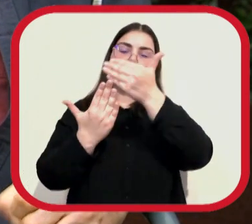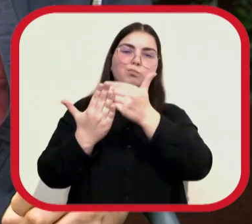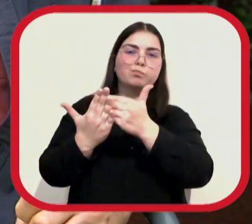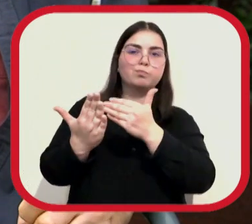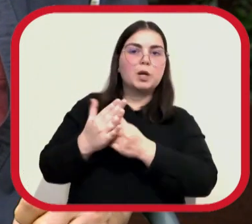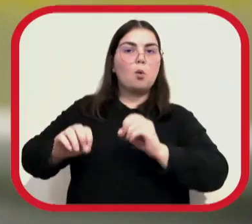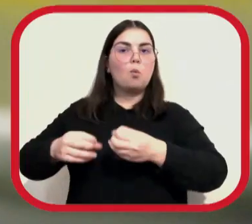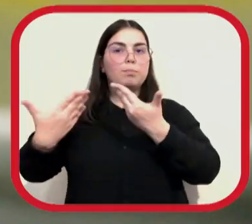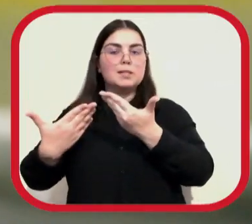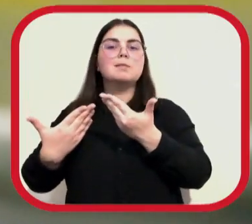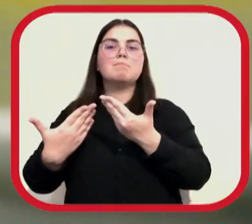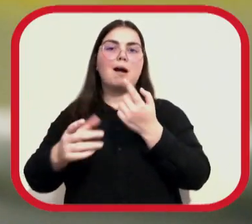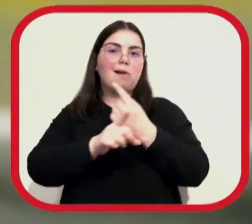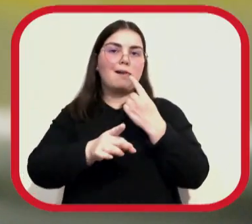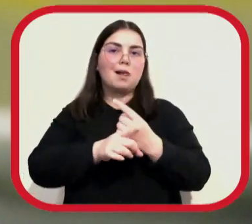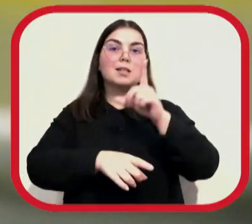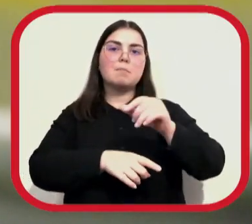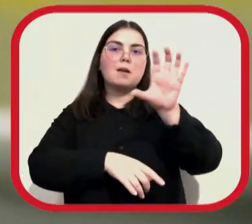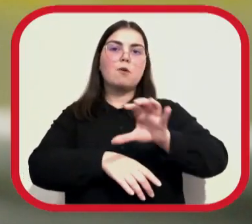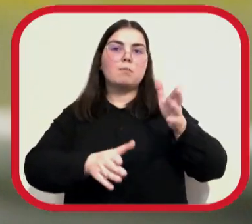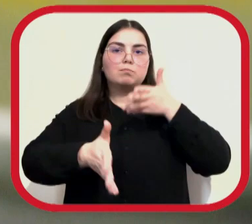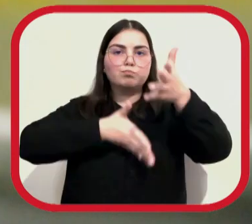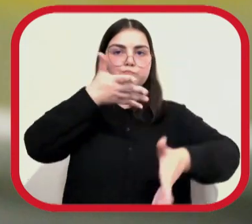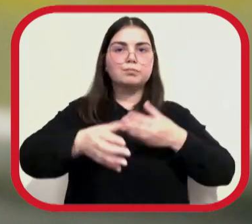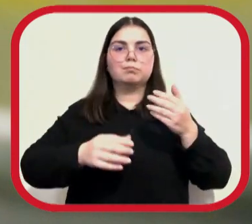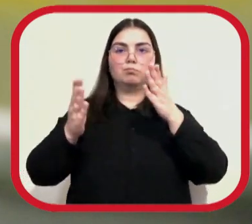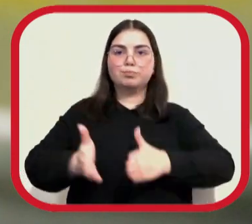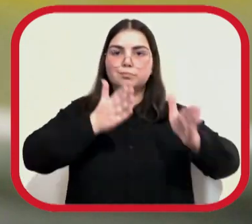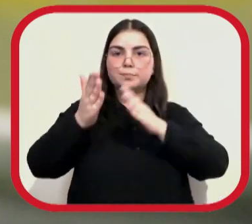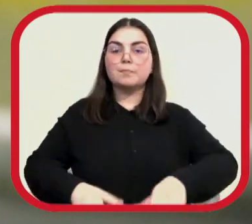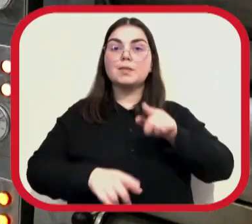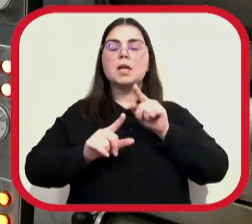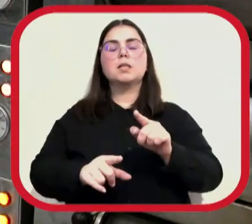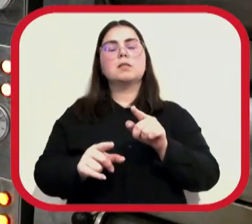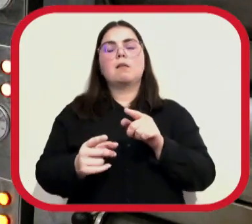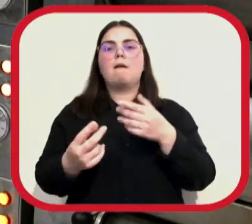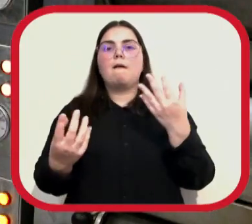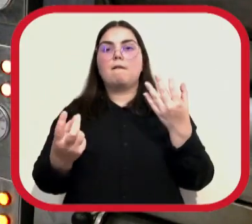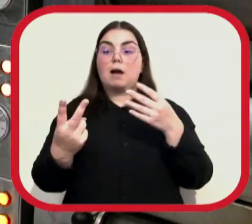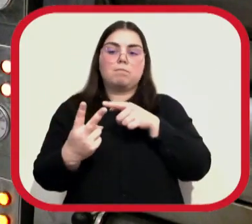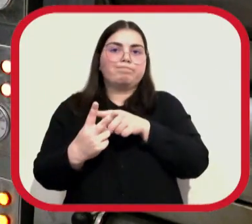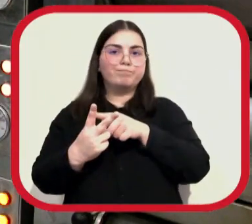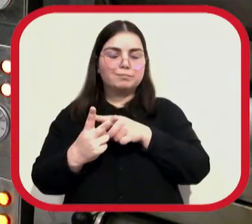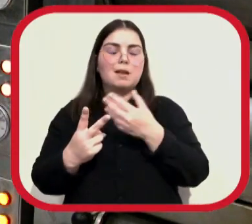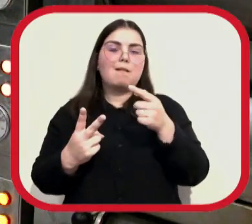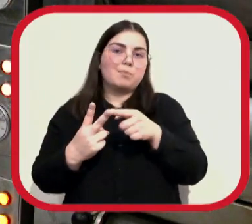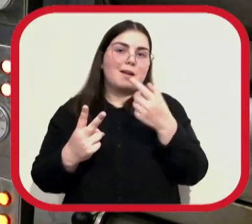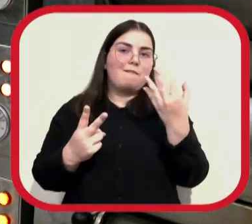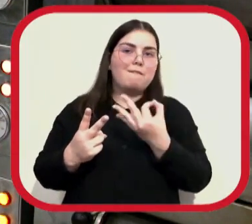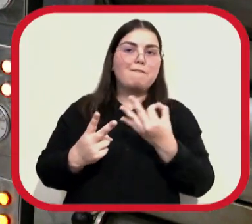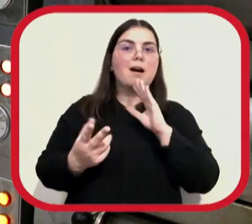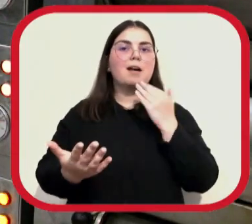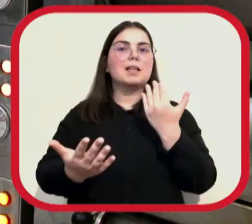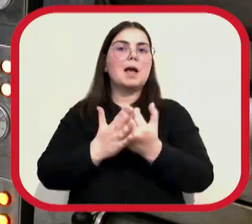e mesmo o próprio processo de fabrico artesanal. Estes dois aspectos terão sido fundamentais para que o pastel de Belém hoje em dia